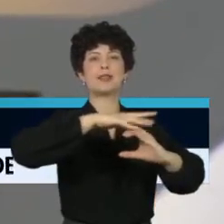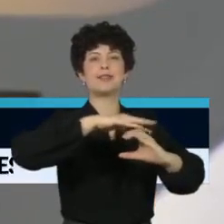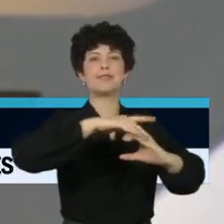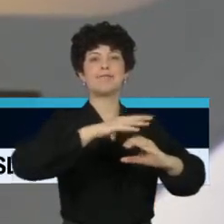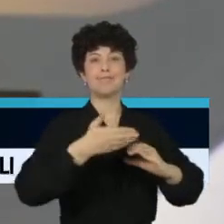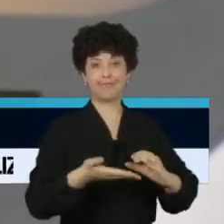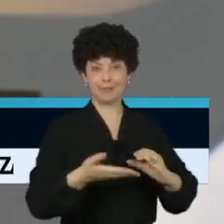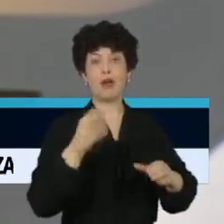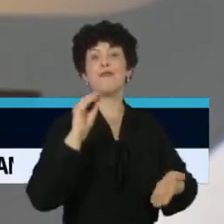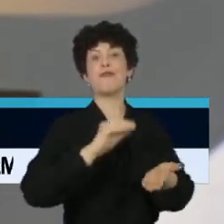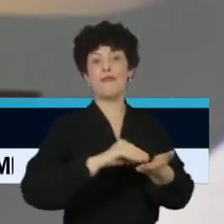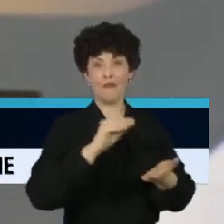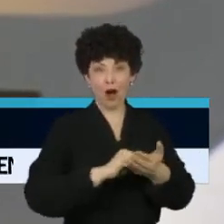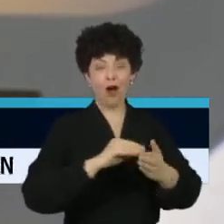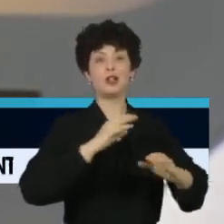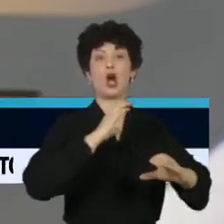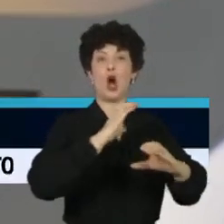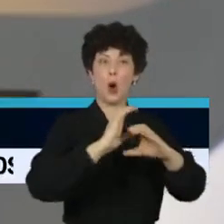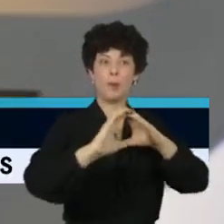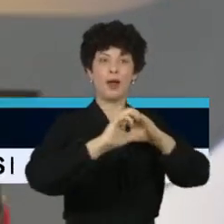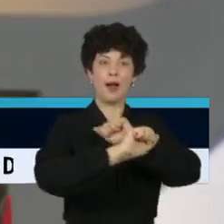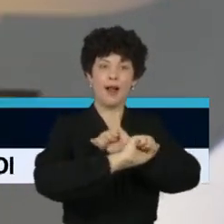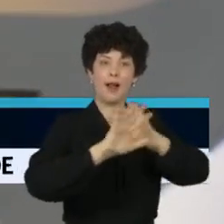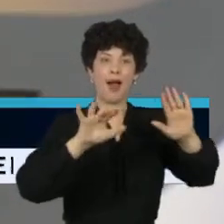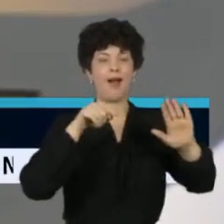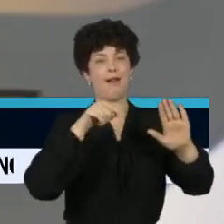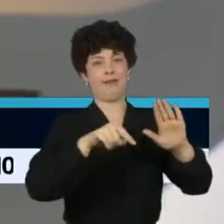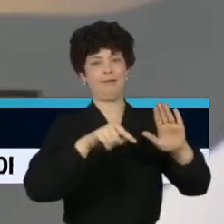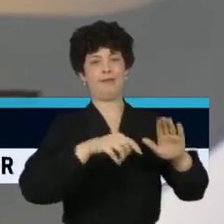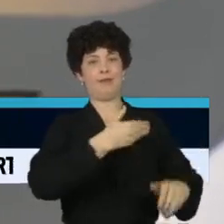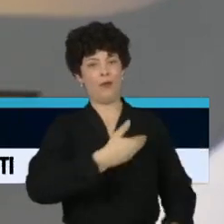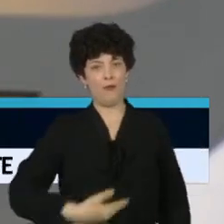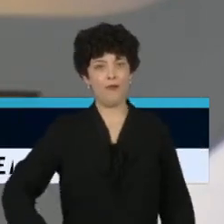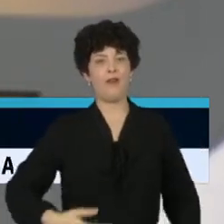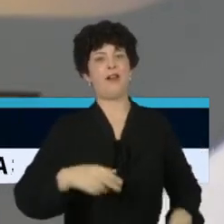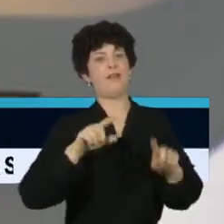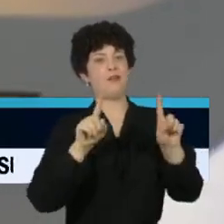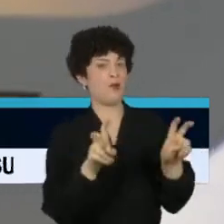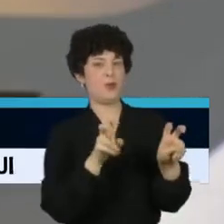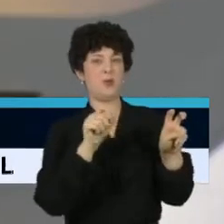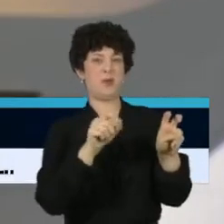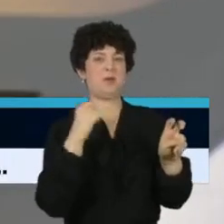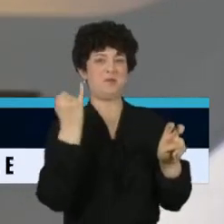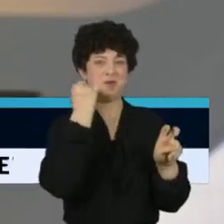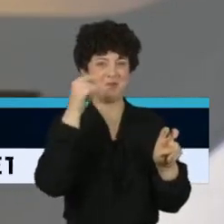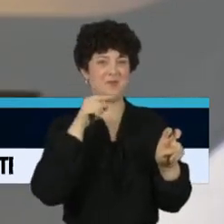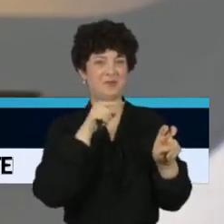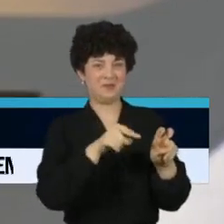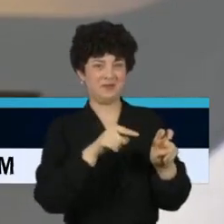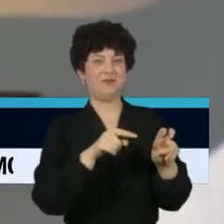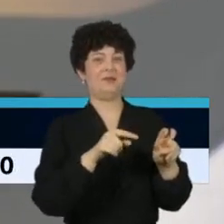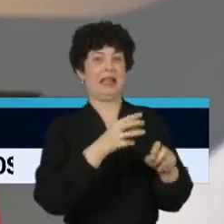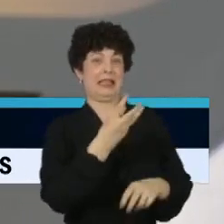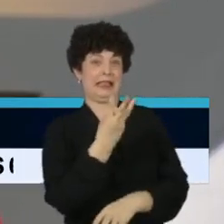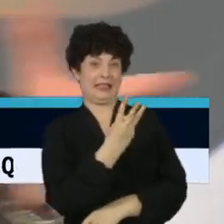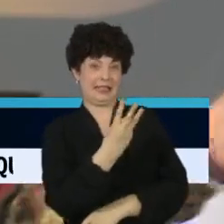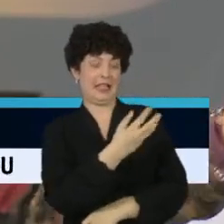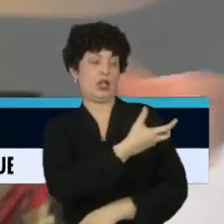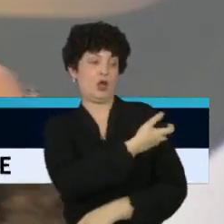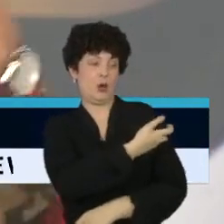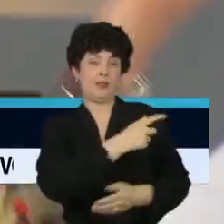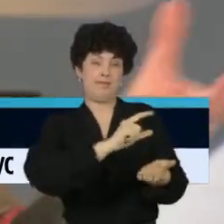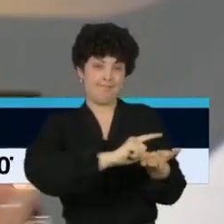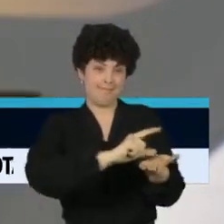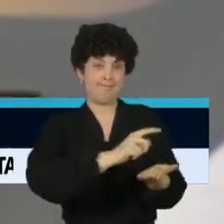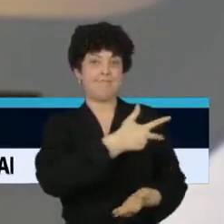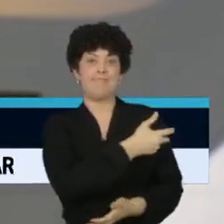Então, falta uma comunicação clara das autoridades em relação da importância de uma terceira dose, a